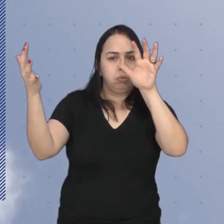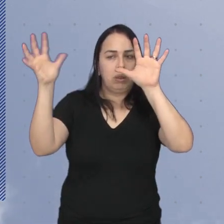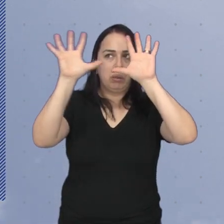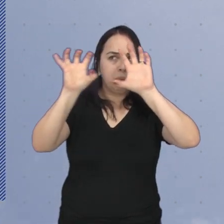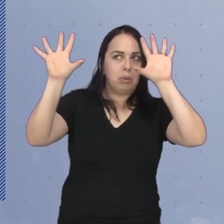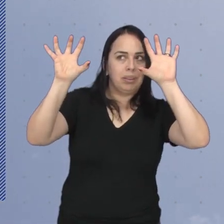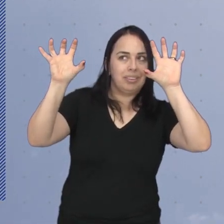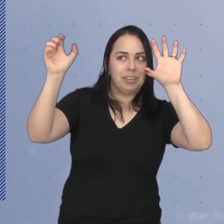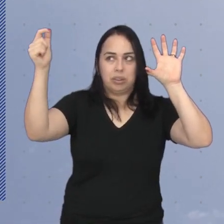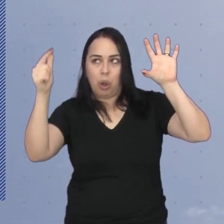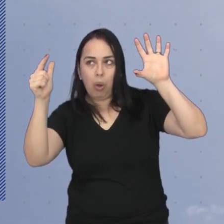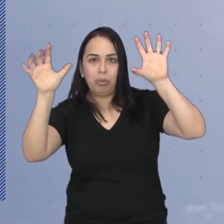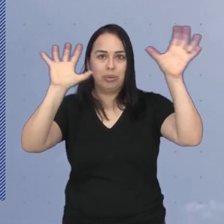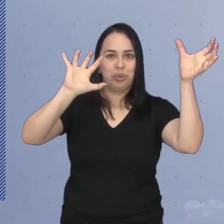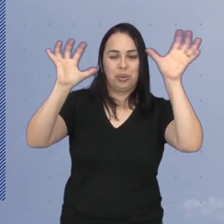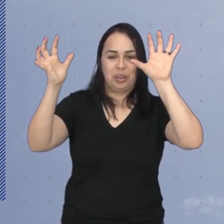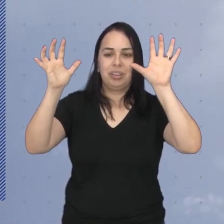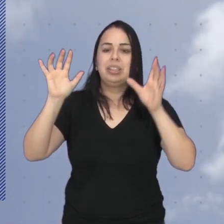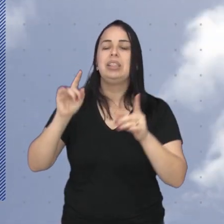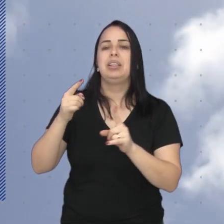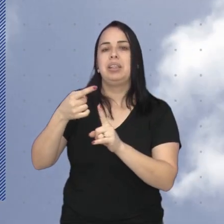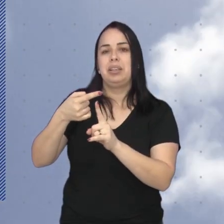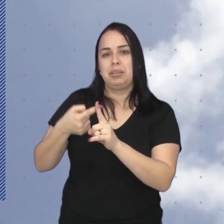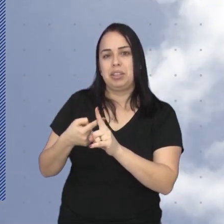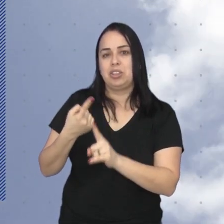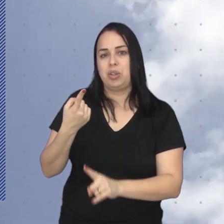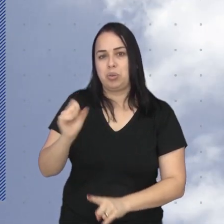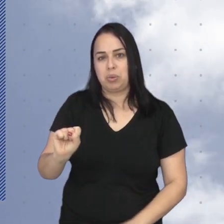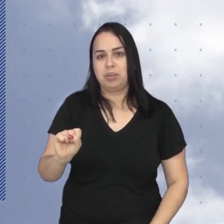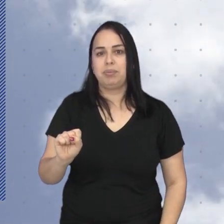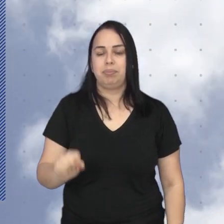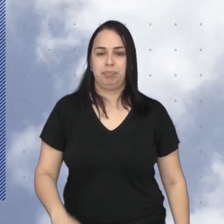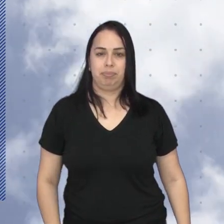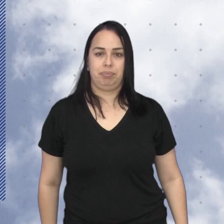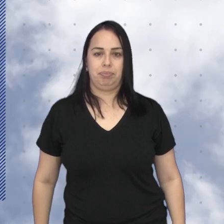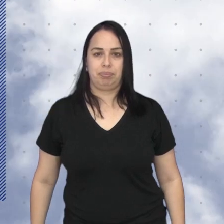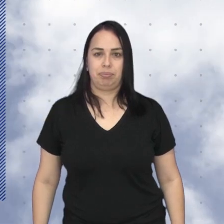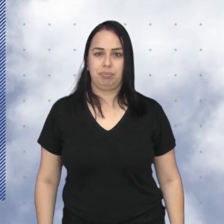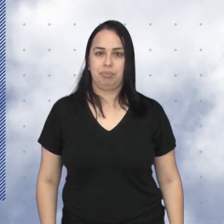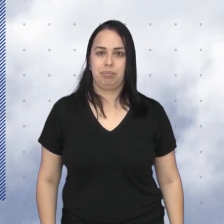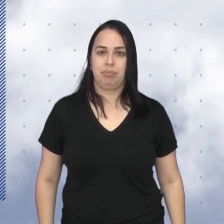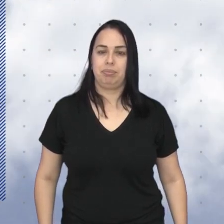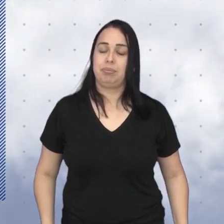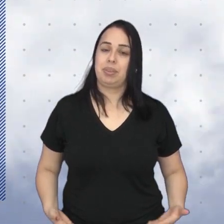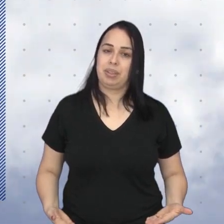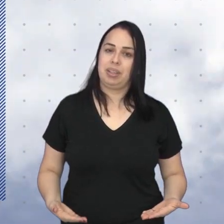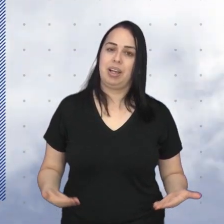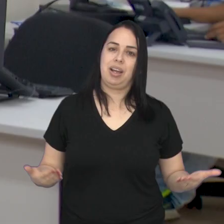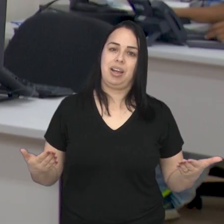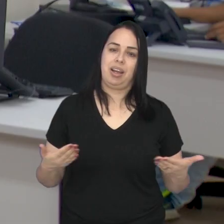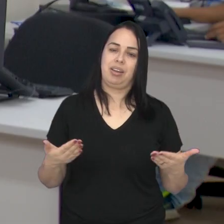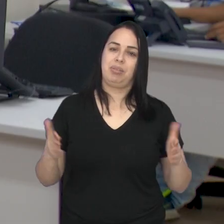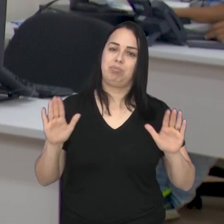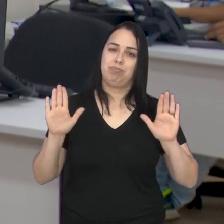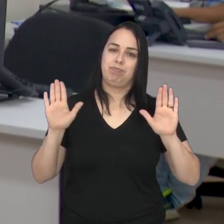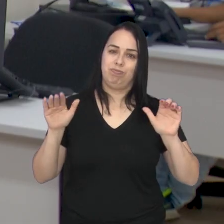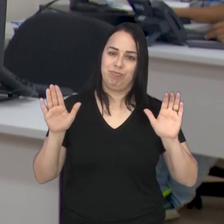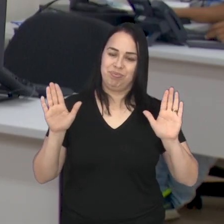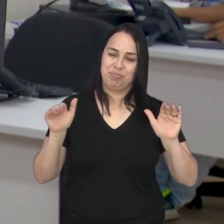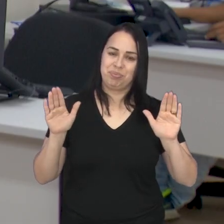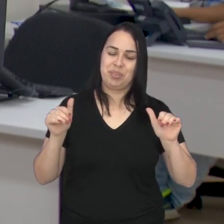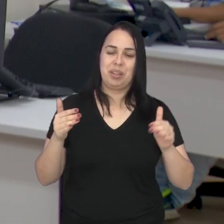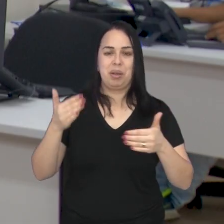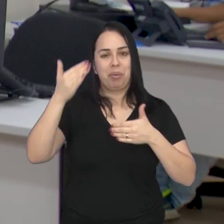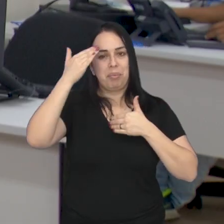se alternam momentos nublados e de sol pleno. A mínima esperada é de 18 graus. Bom, agora a gente